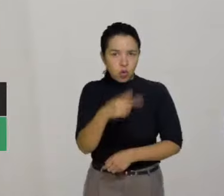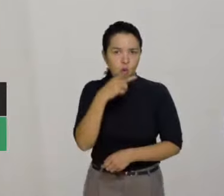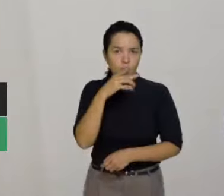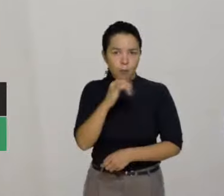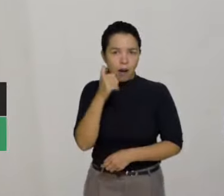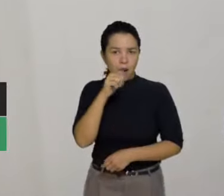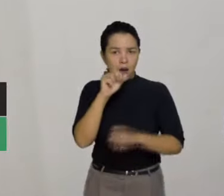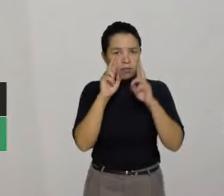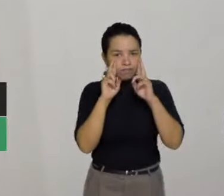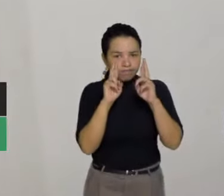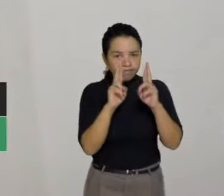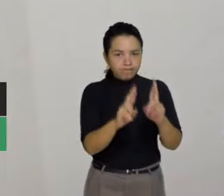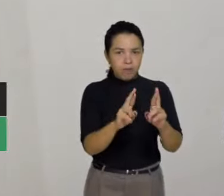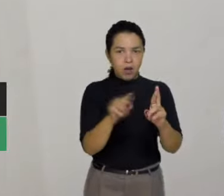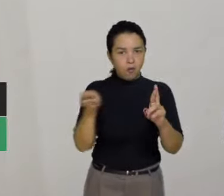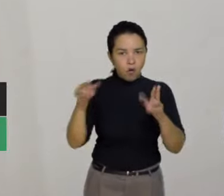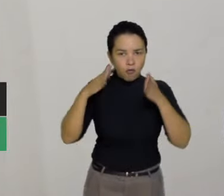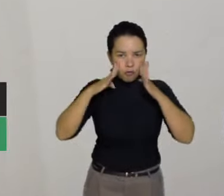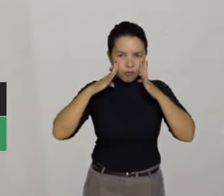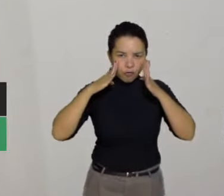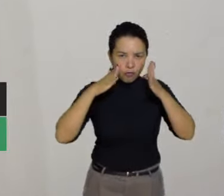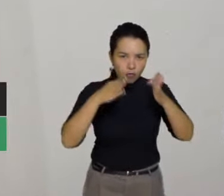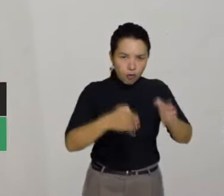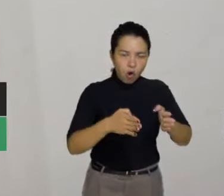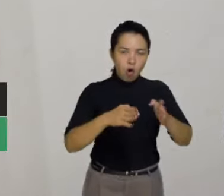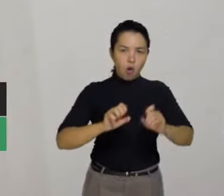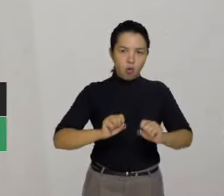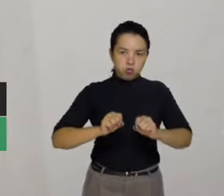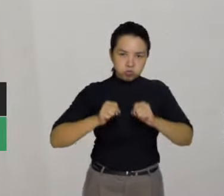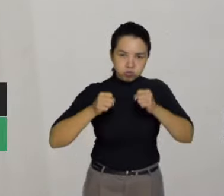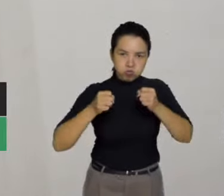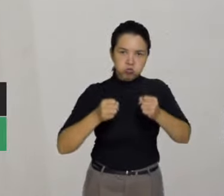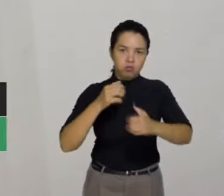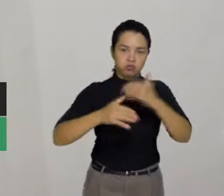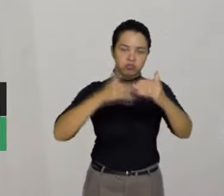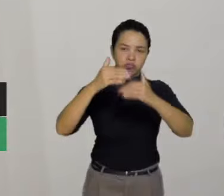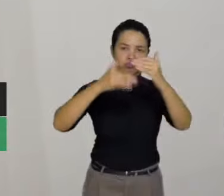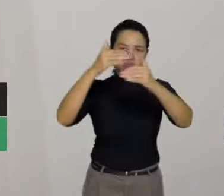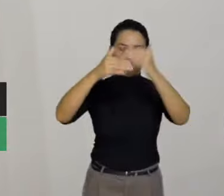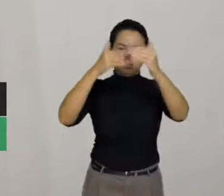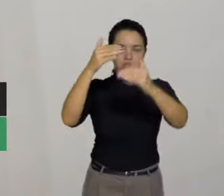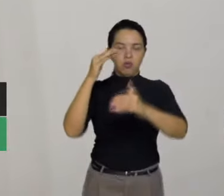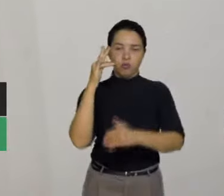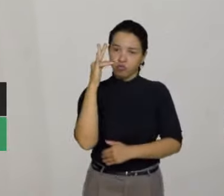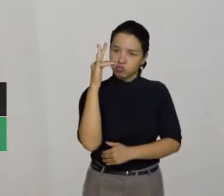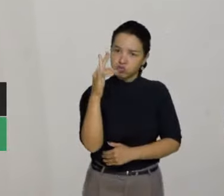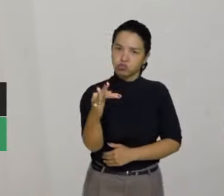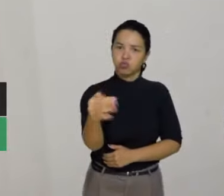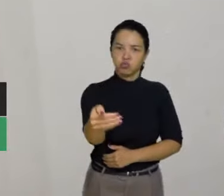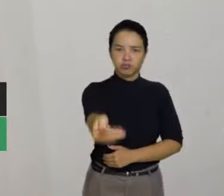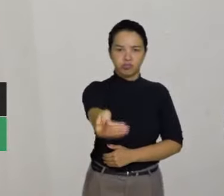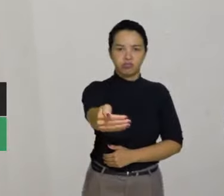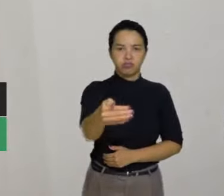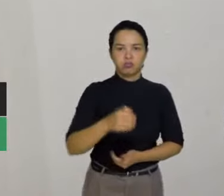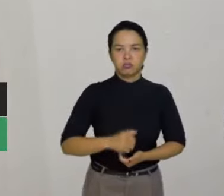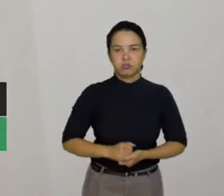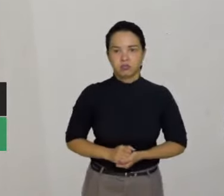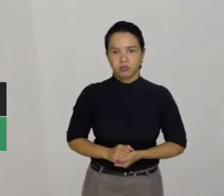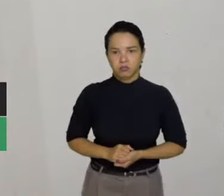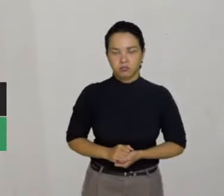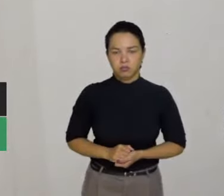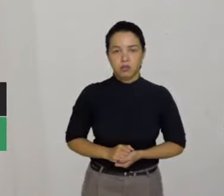foco e vontade de crescer e de evoluir. O futuro está ali. Muitos jovens têm